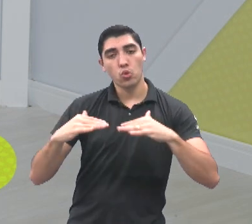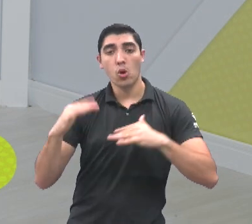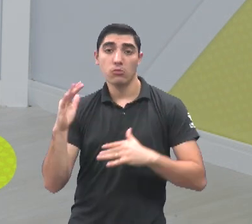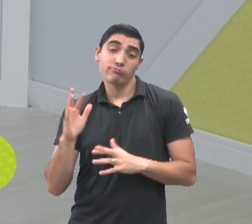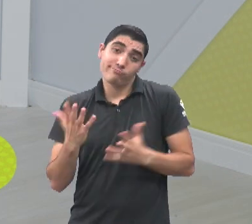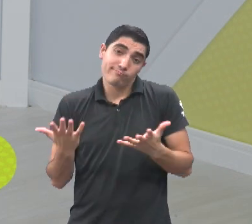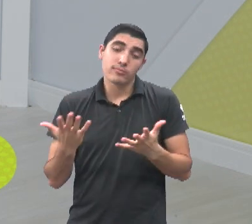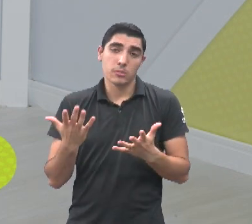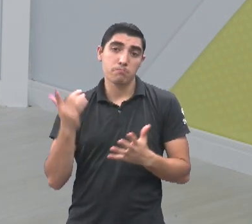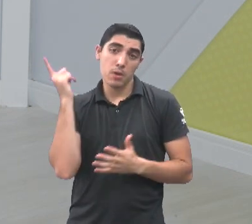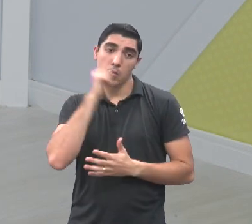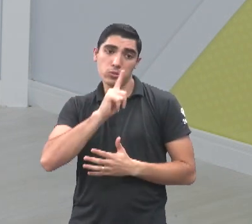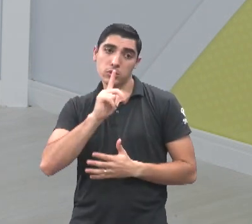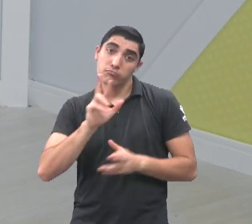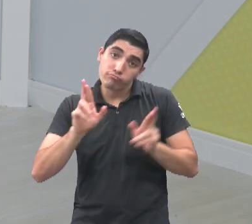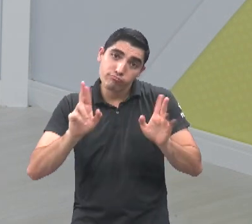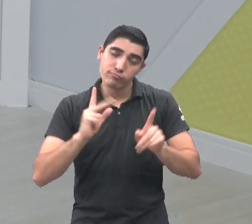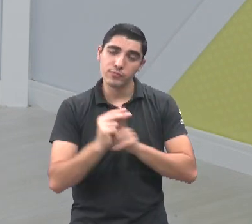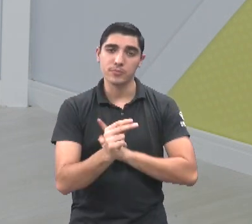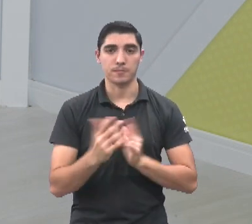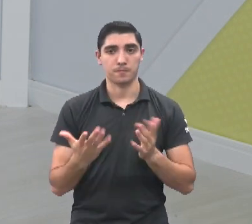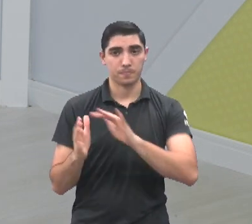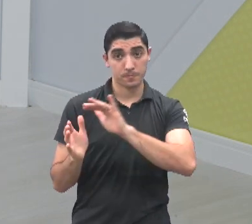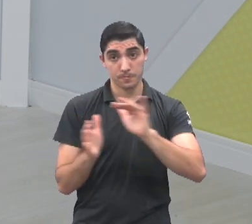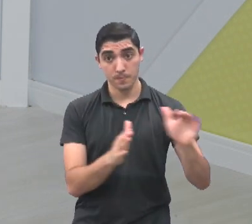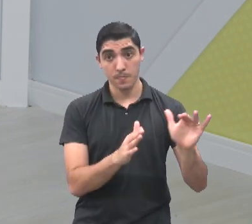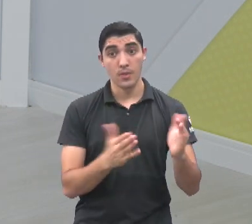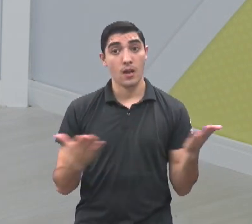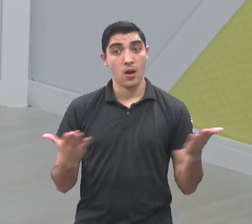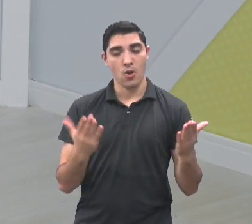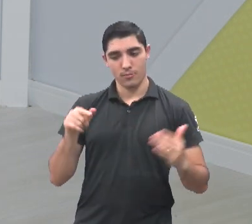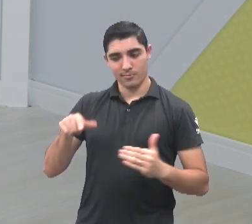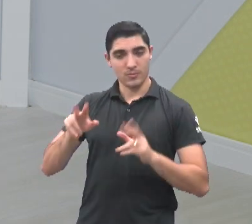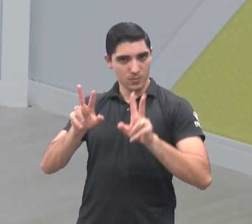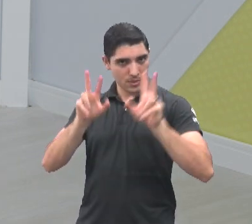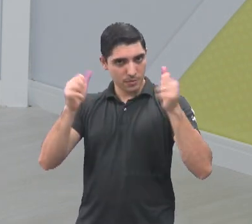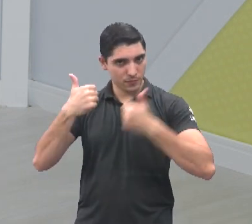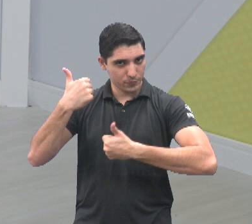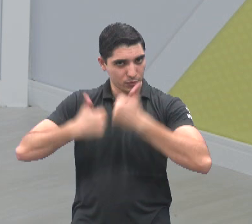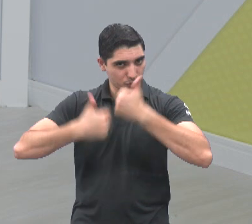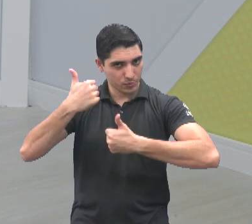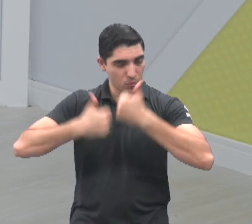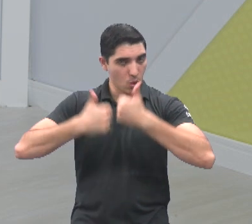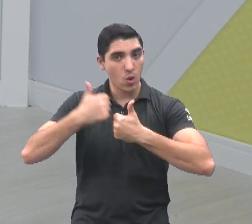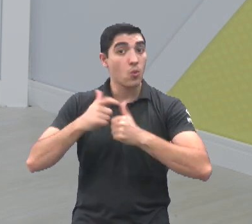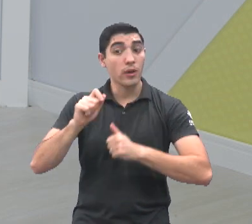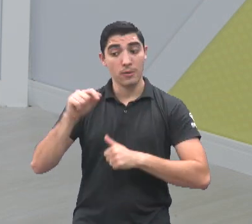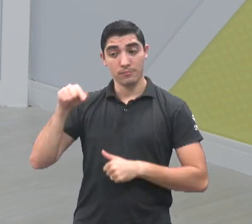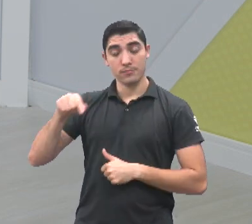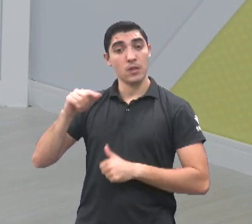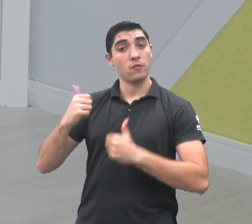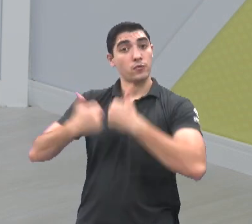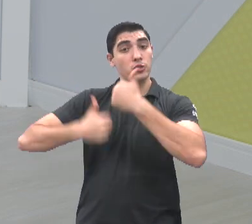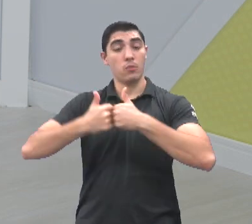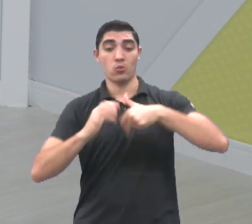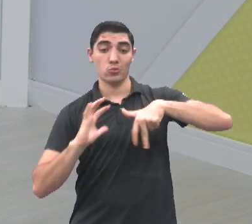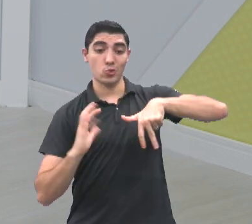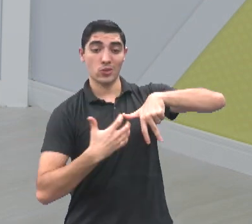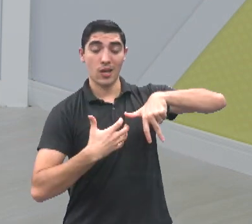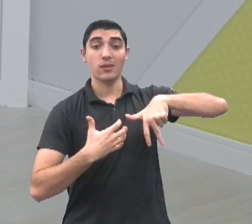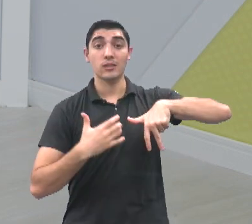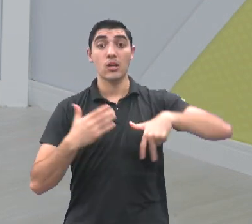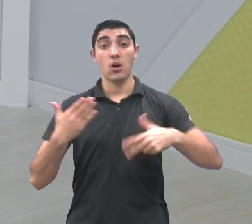do vôlei São José, tá certo? Bruno, mudando de assunto, voltando a falar de futebol, falando do Joseense, que encara hoje União